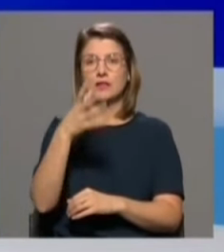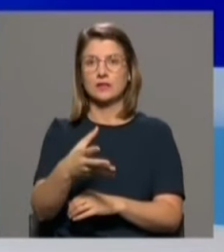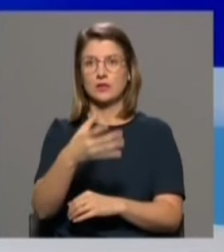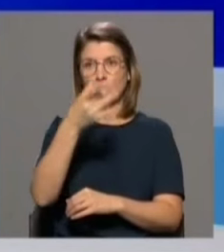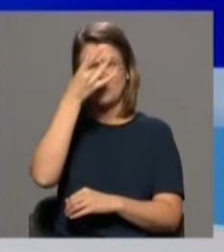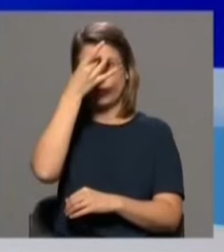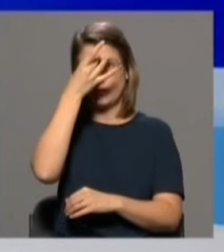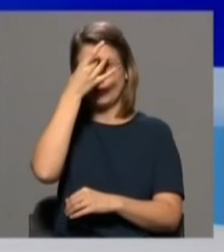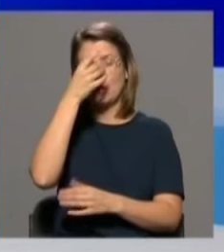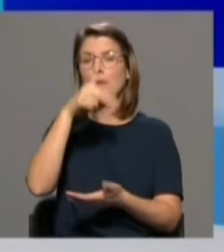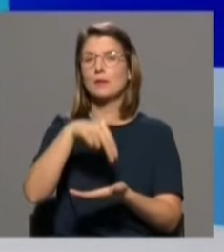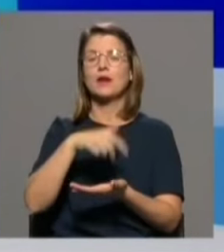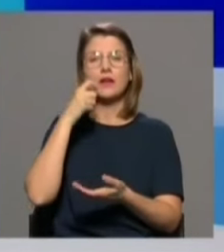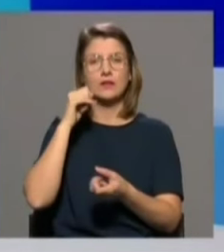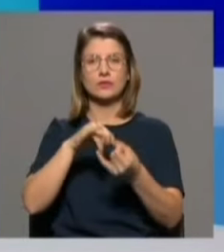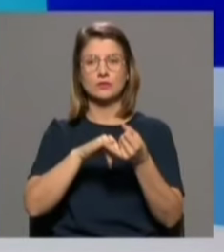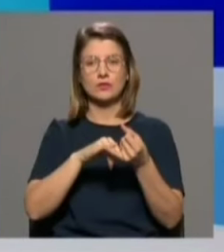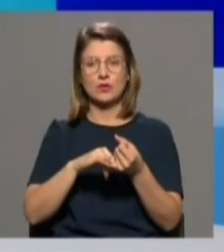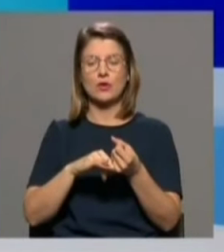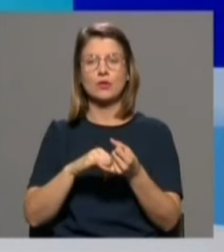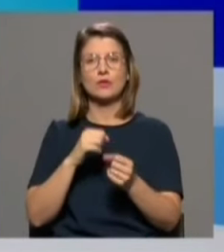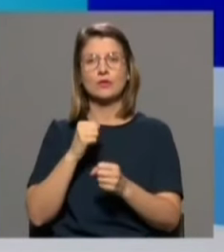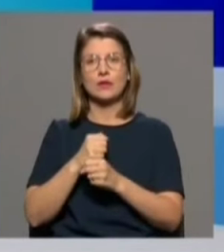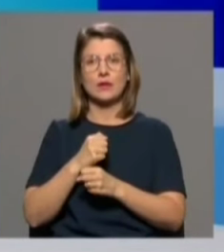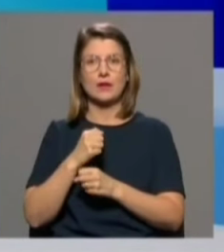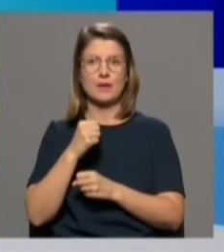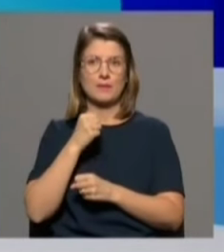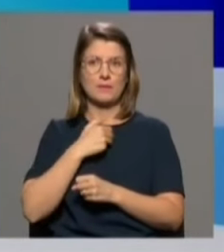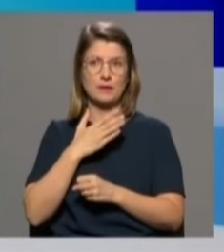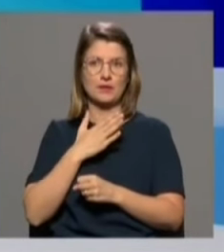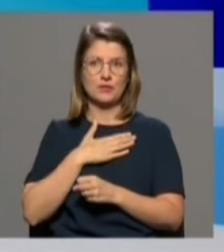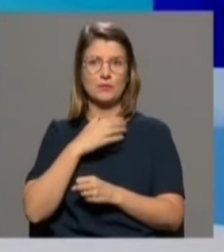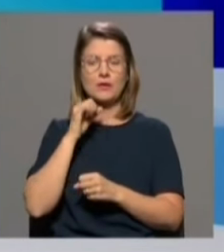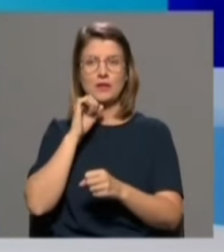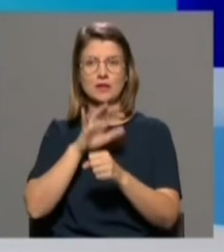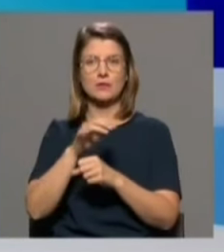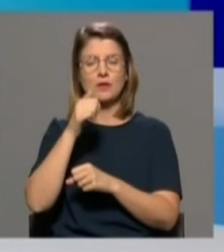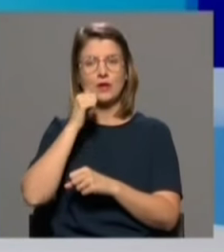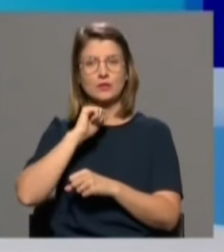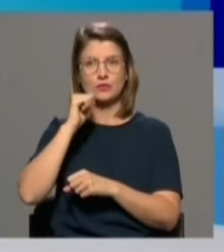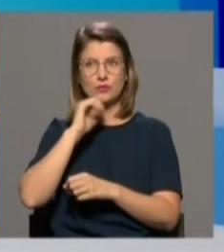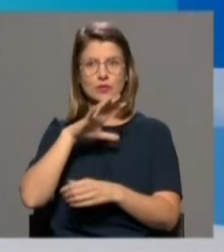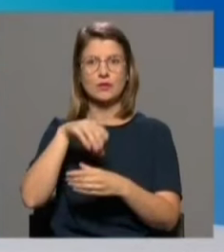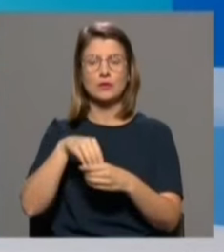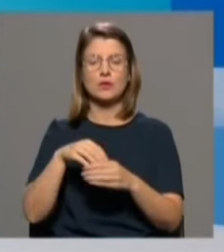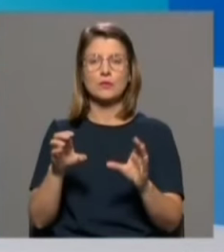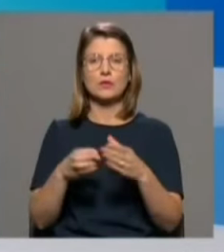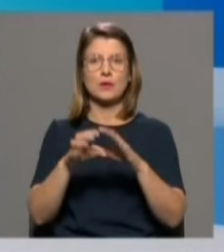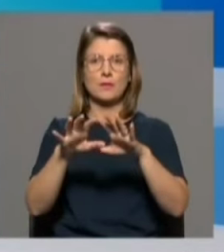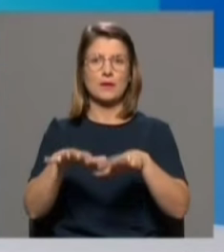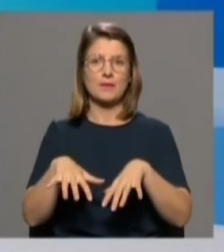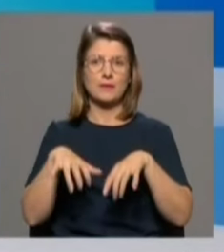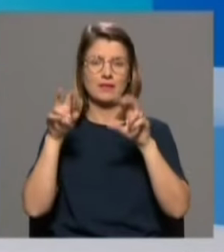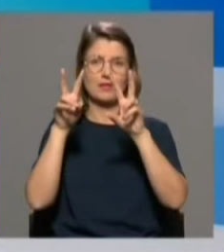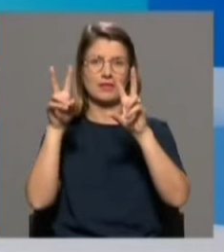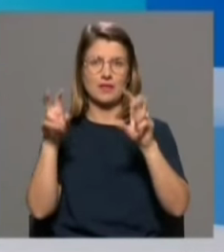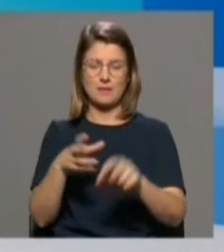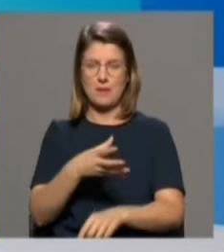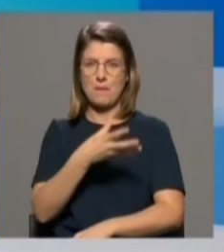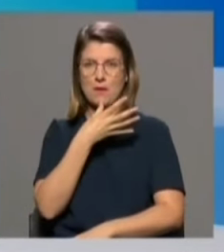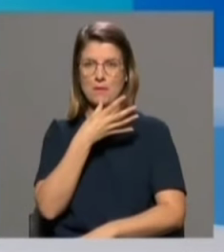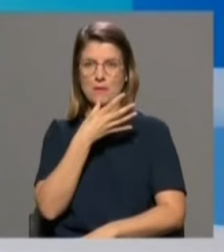A posição é da Associação de Operadores Marítimos dos Açores e foi manifestada na Comissão de Assuntos Parlamentares. Em